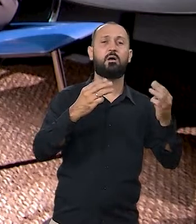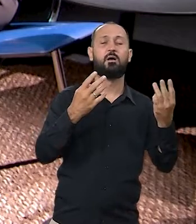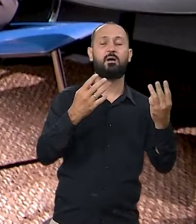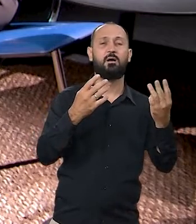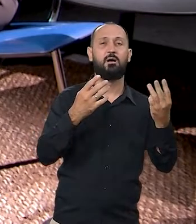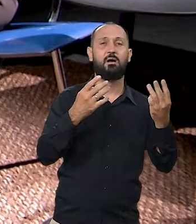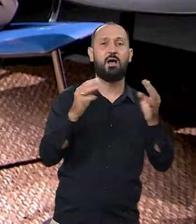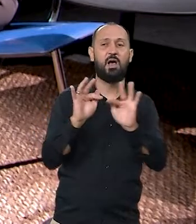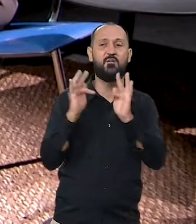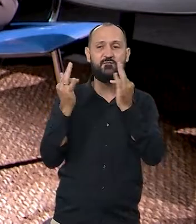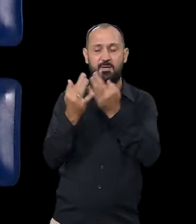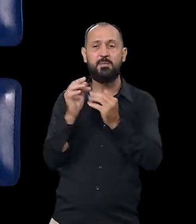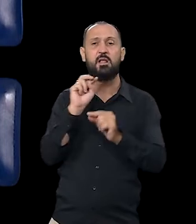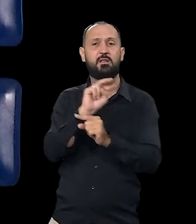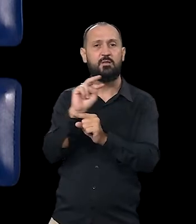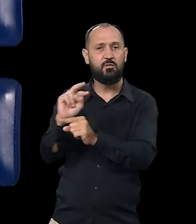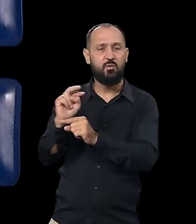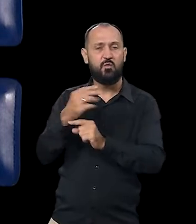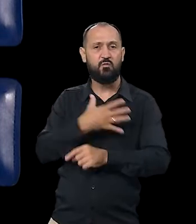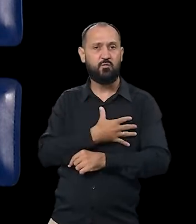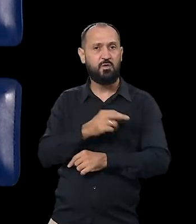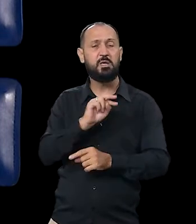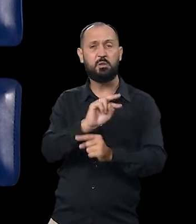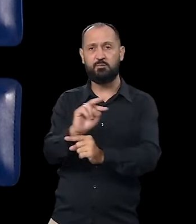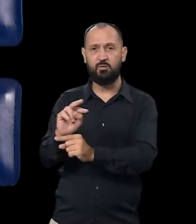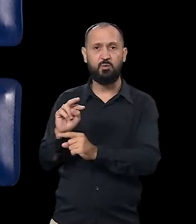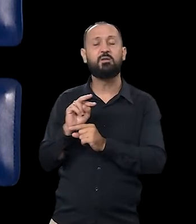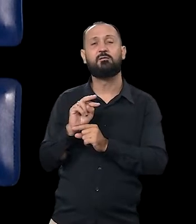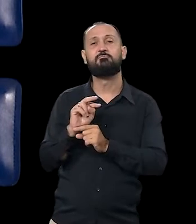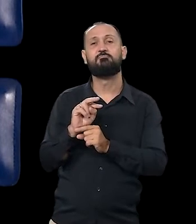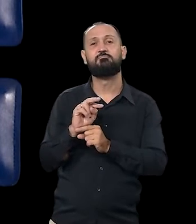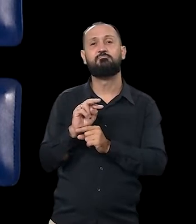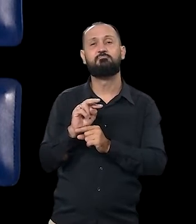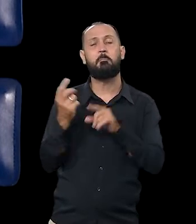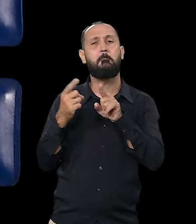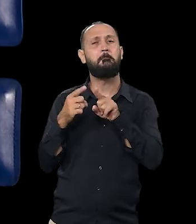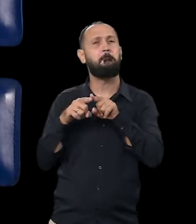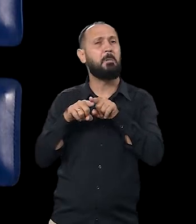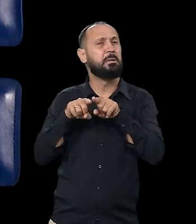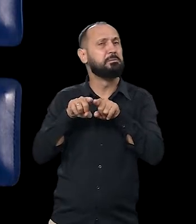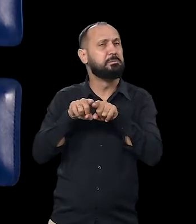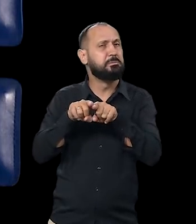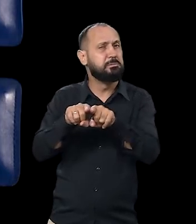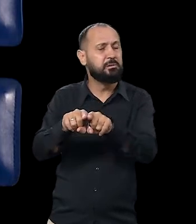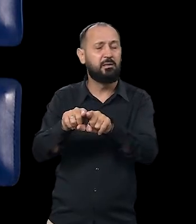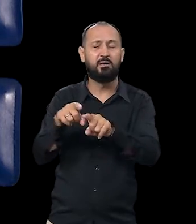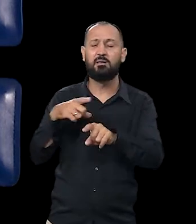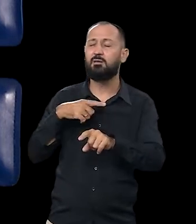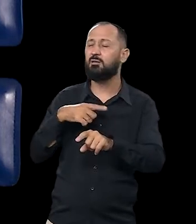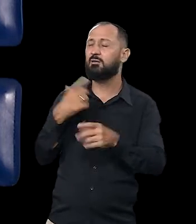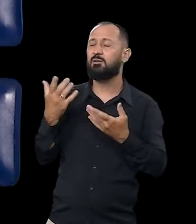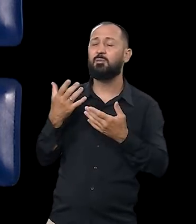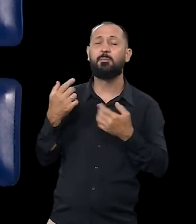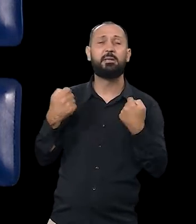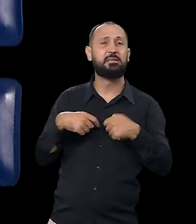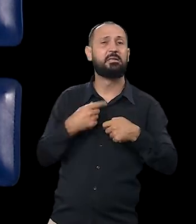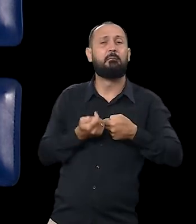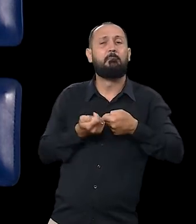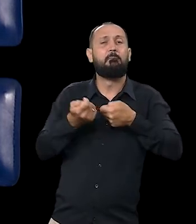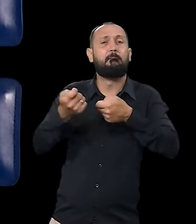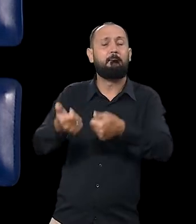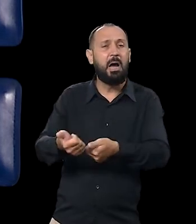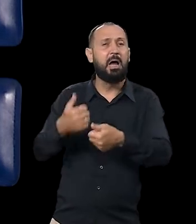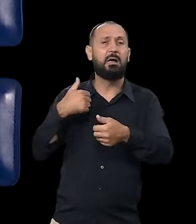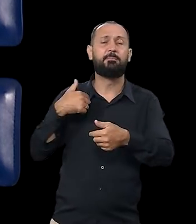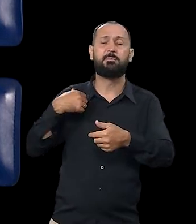desempenhando essas missões, a família estava bem cuidada, o filho estava bem cuidado, parceira, companheira,